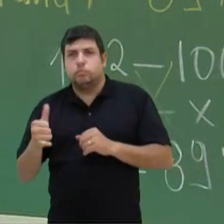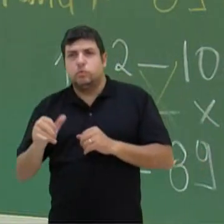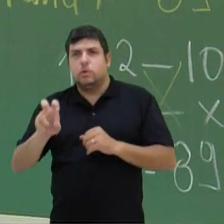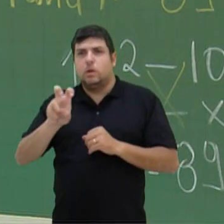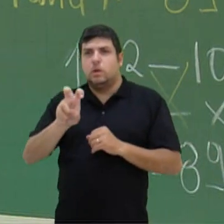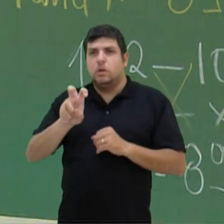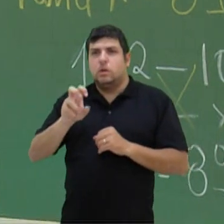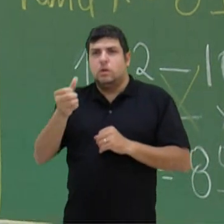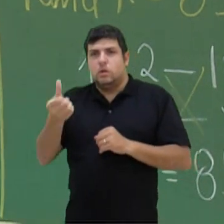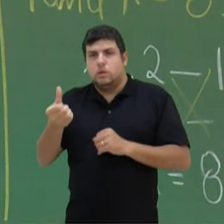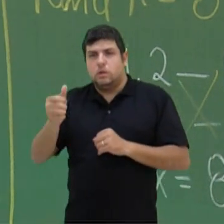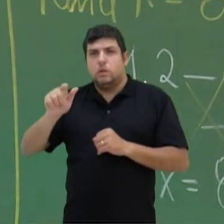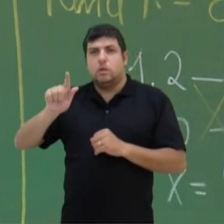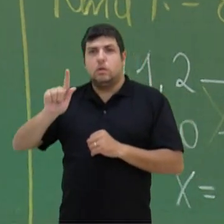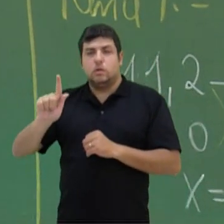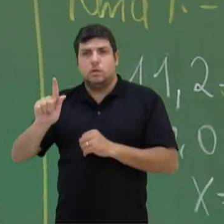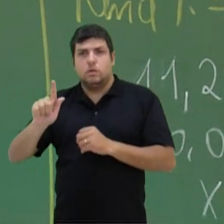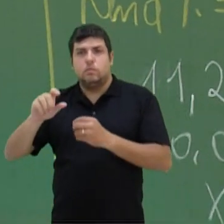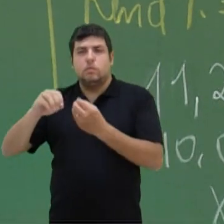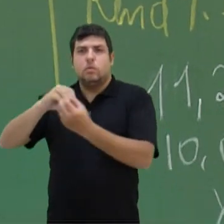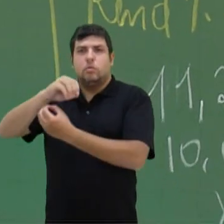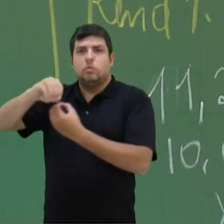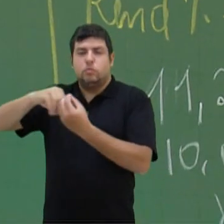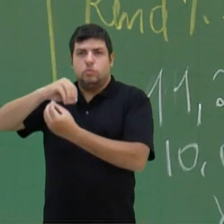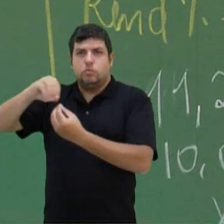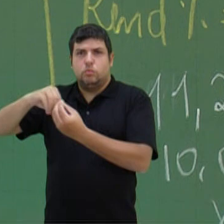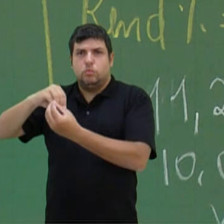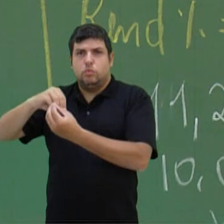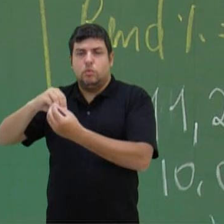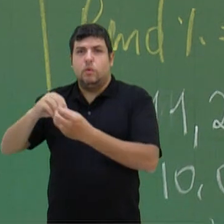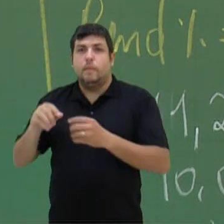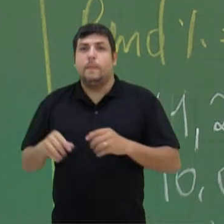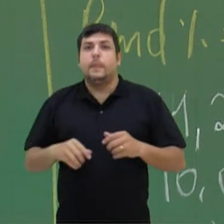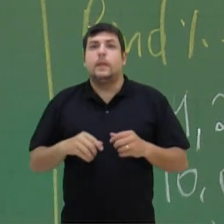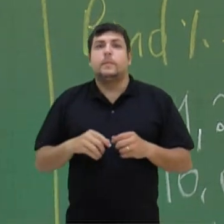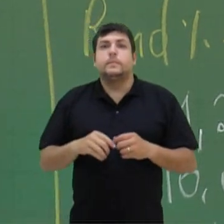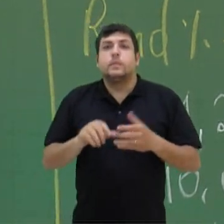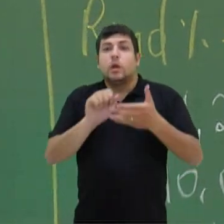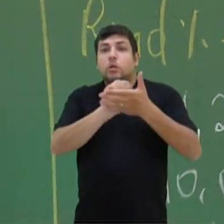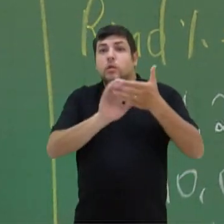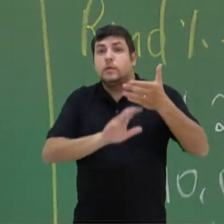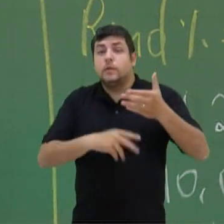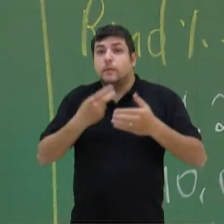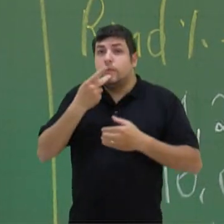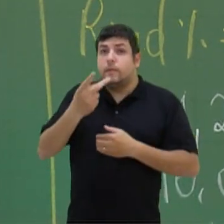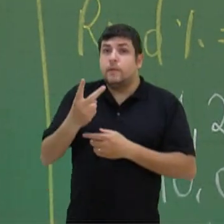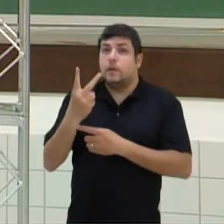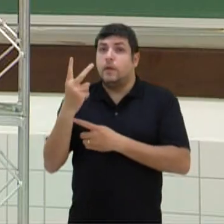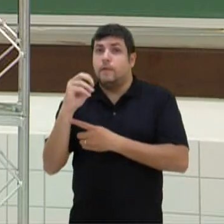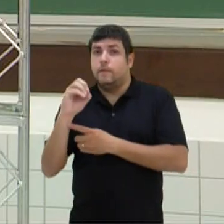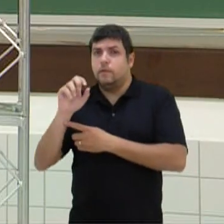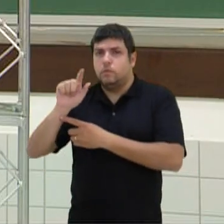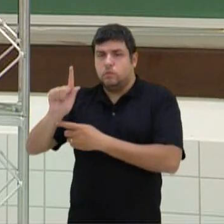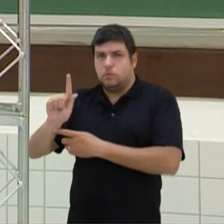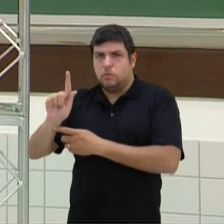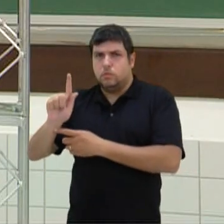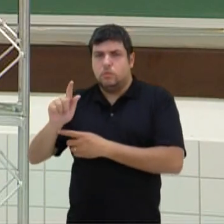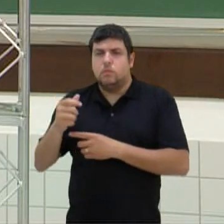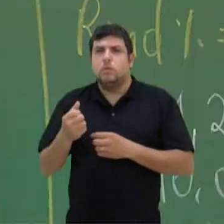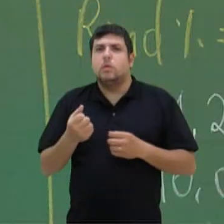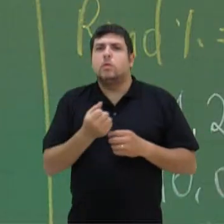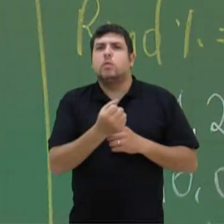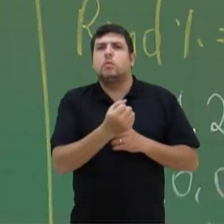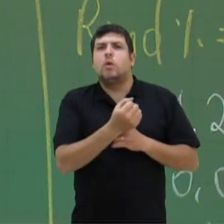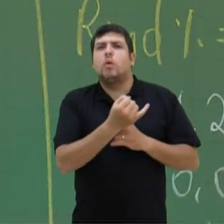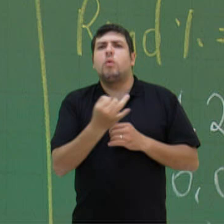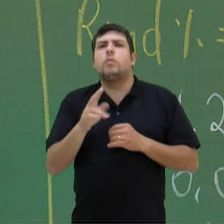tá? No exercício, ele diz que tem 20 gramas, tá, do carbonato de cálcio. Então, quantas do óxido vão ser produzidas? Vou